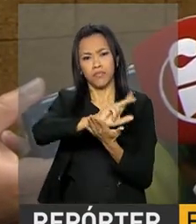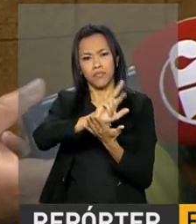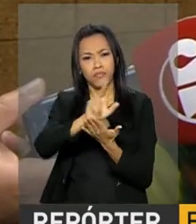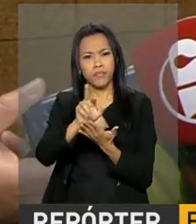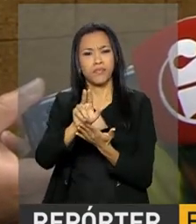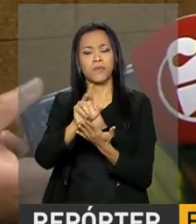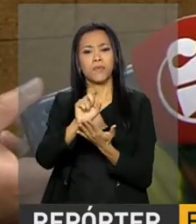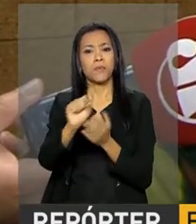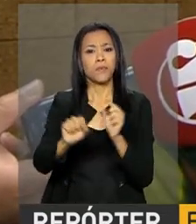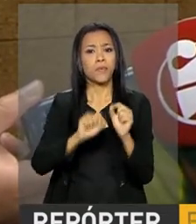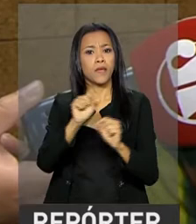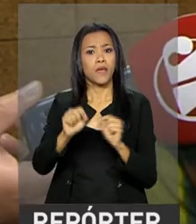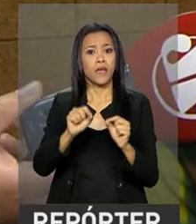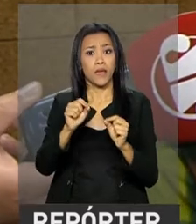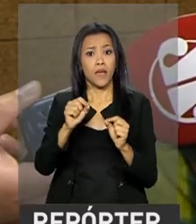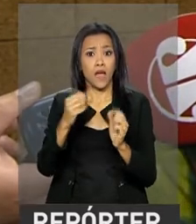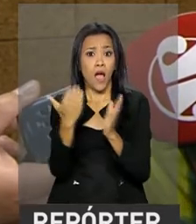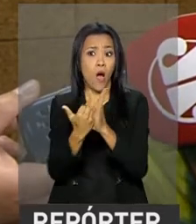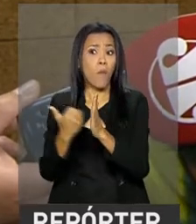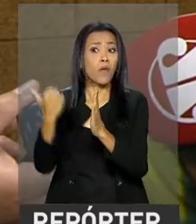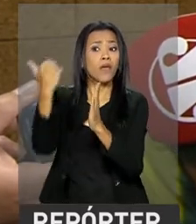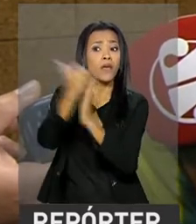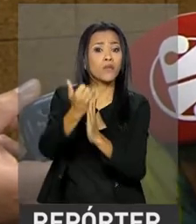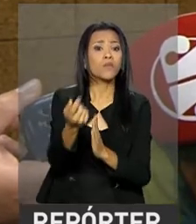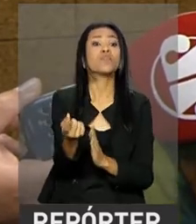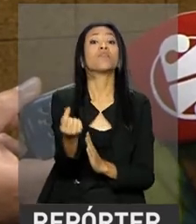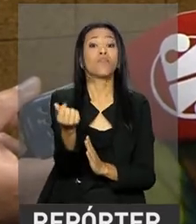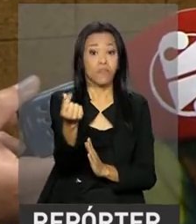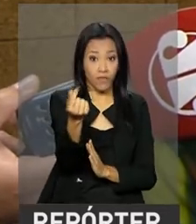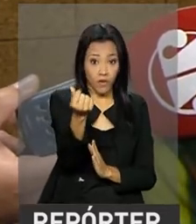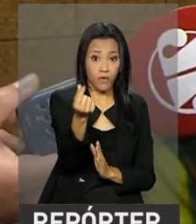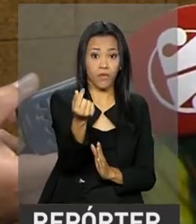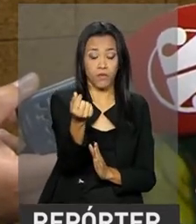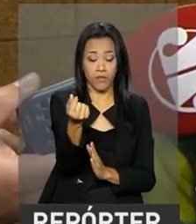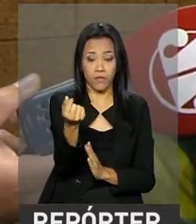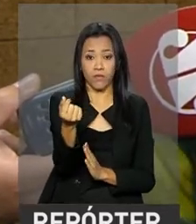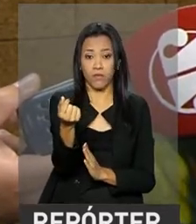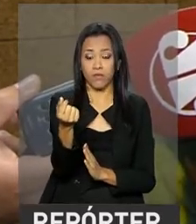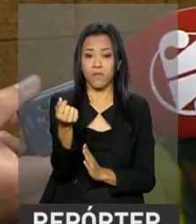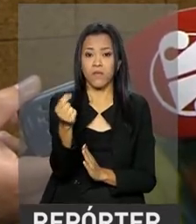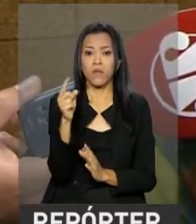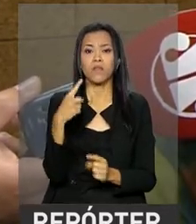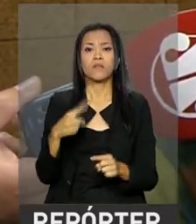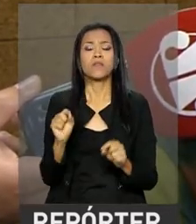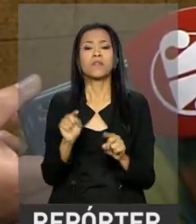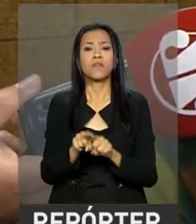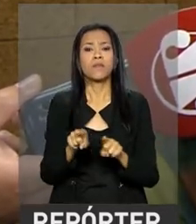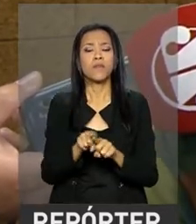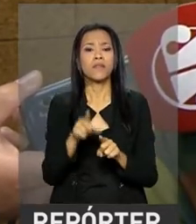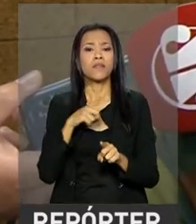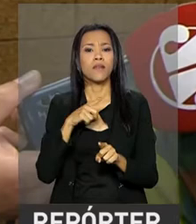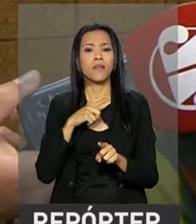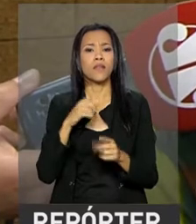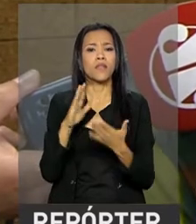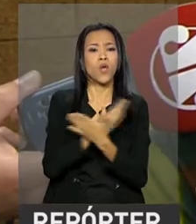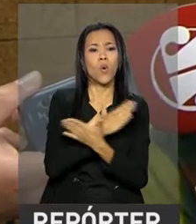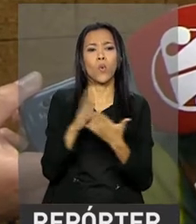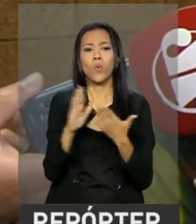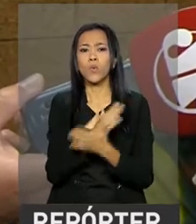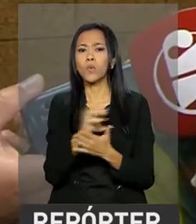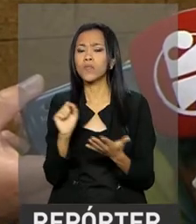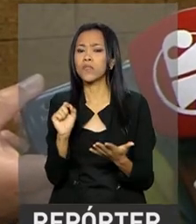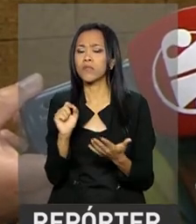pouco espaço para aumentos de preços, até contendo em alguns